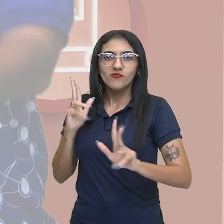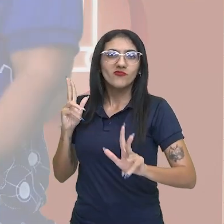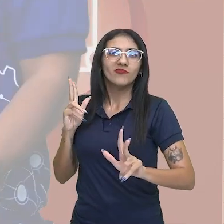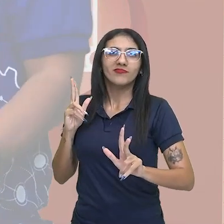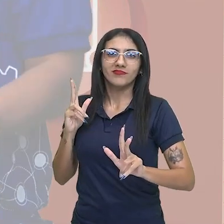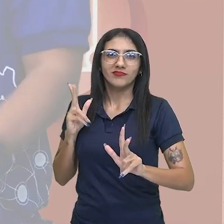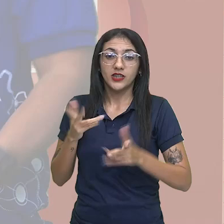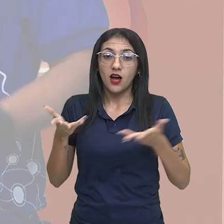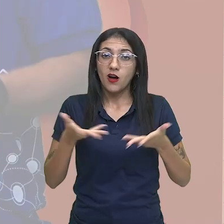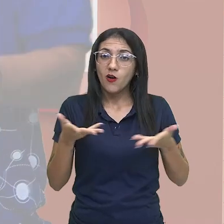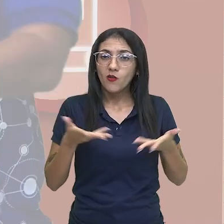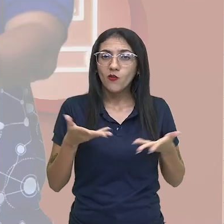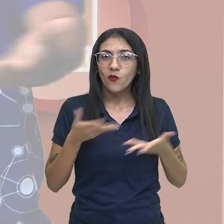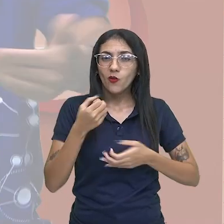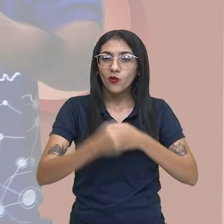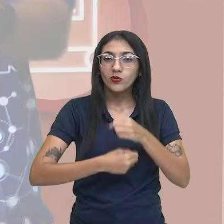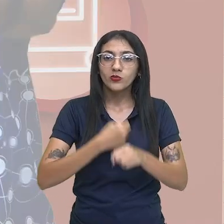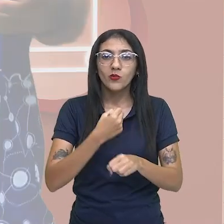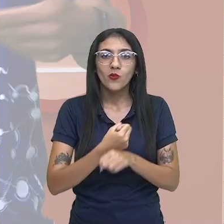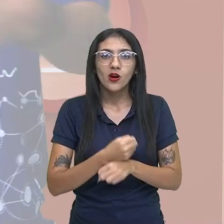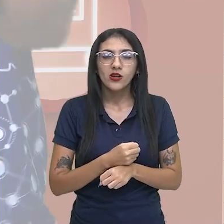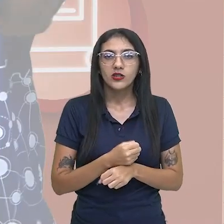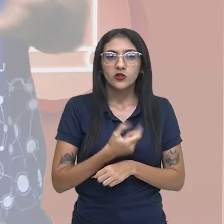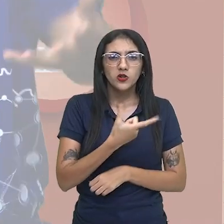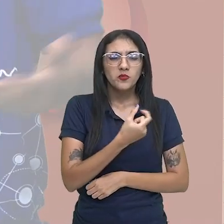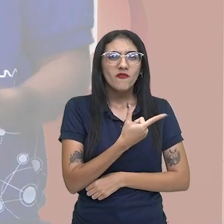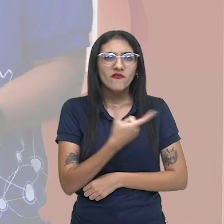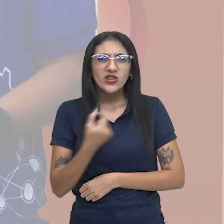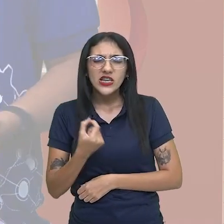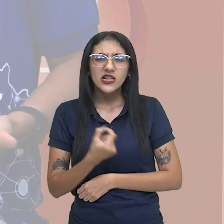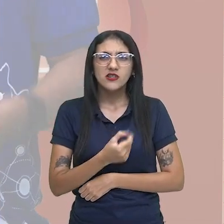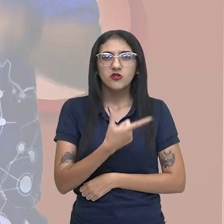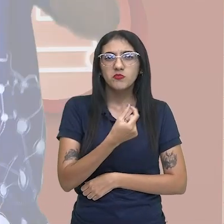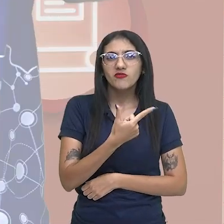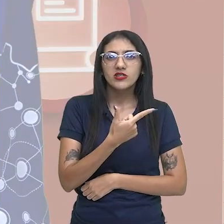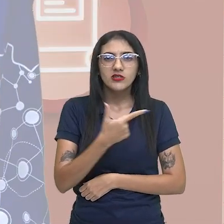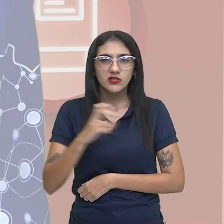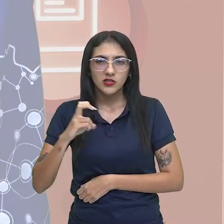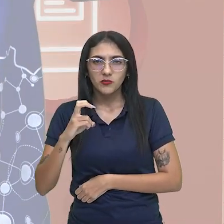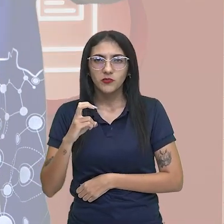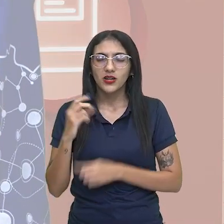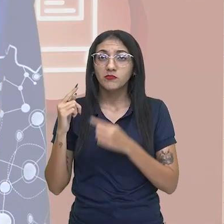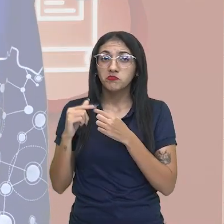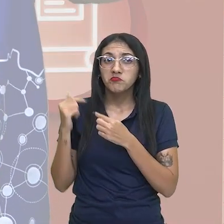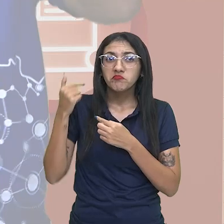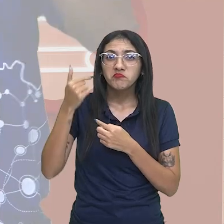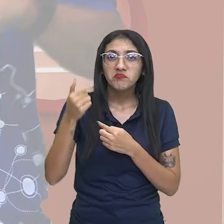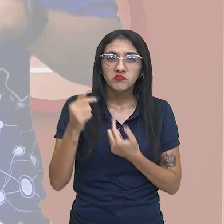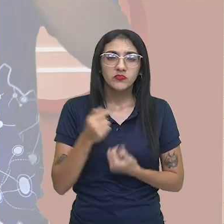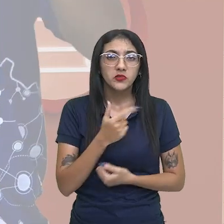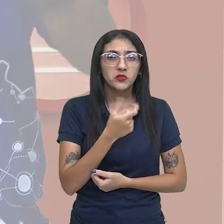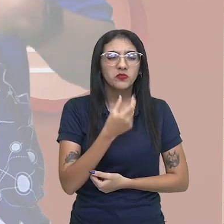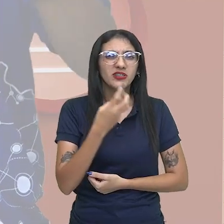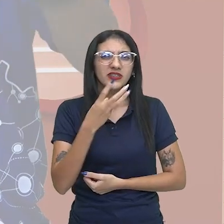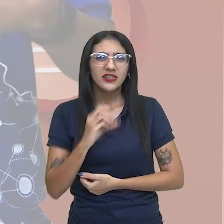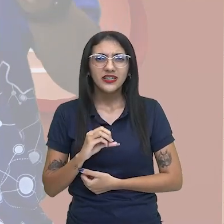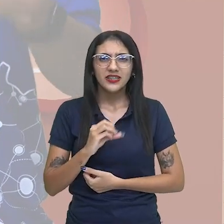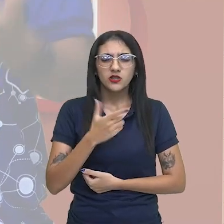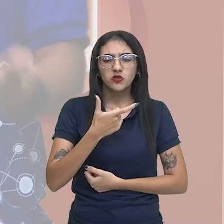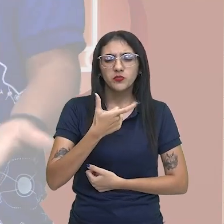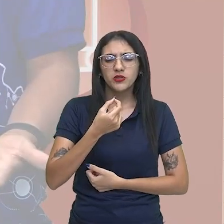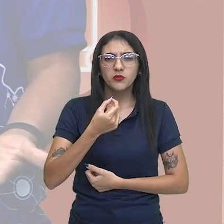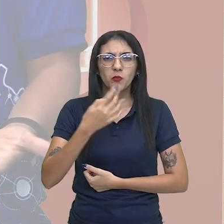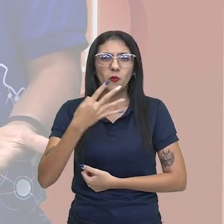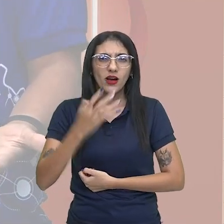população agora, em 2020, né, 2025. E lá em 2030, em 2040, essas